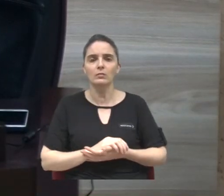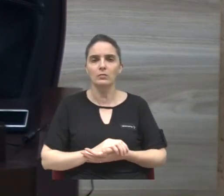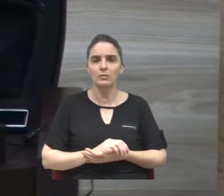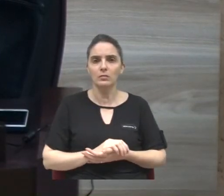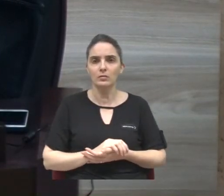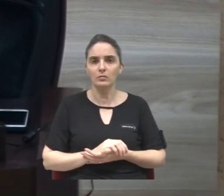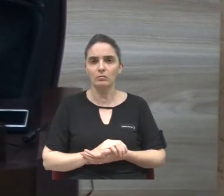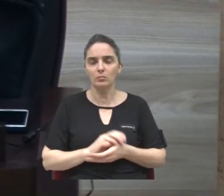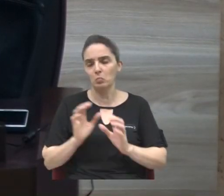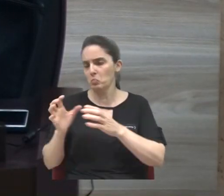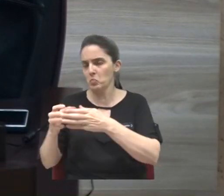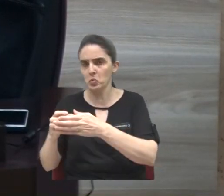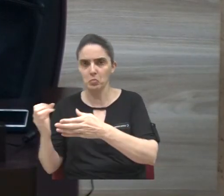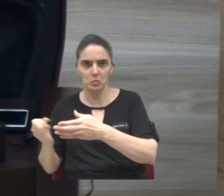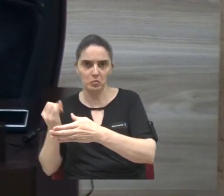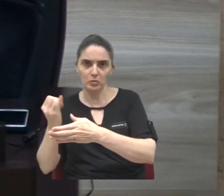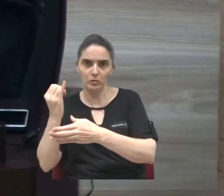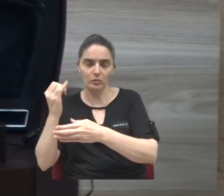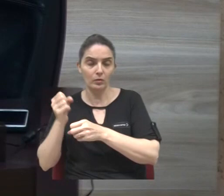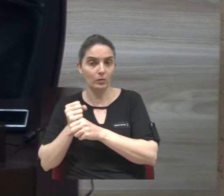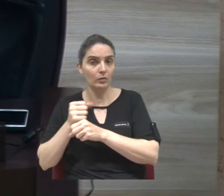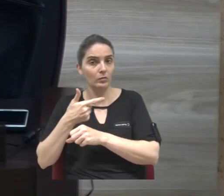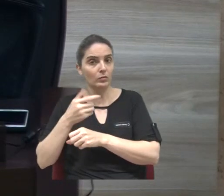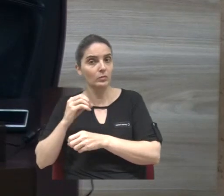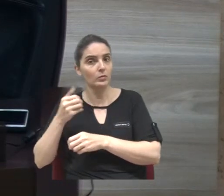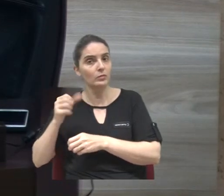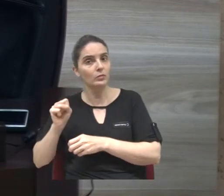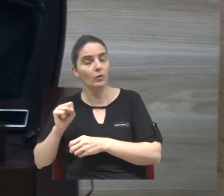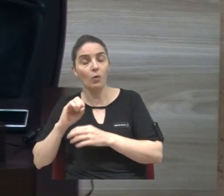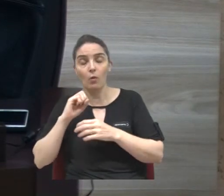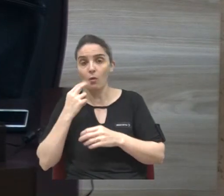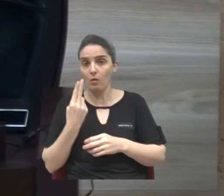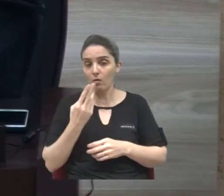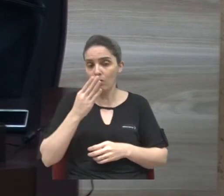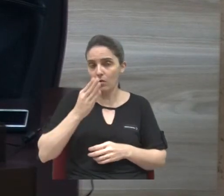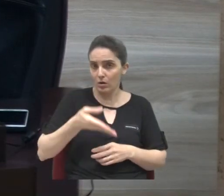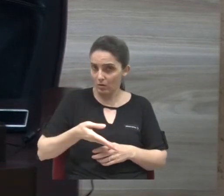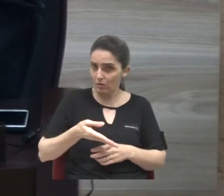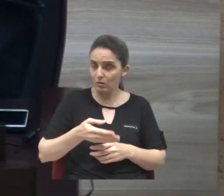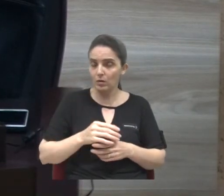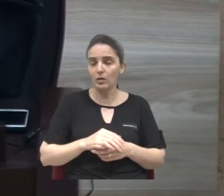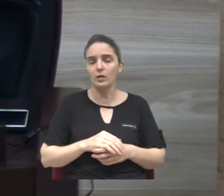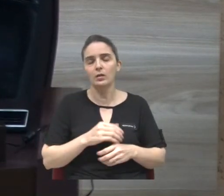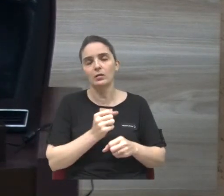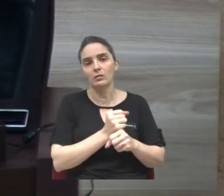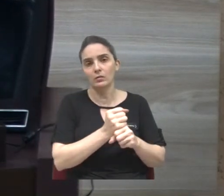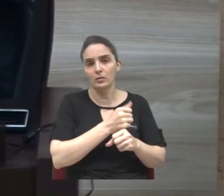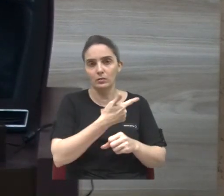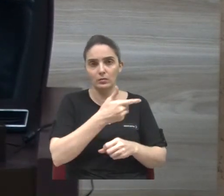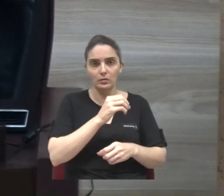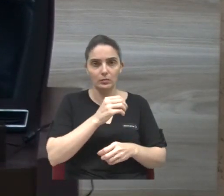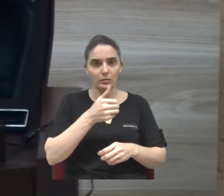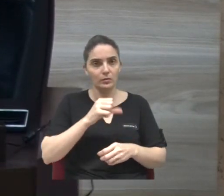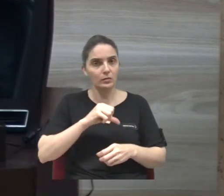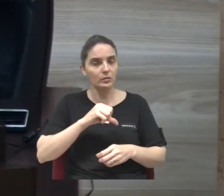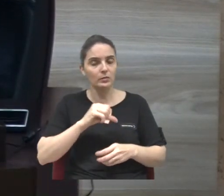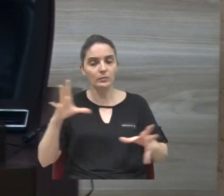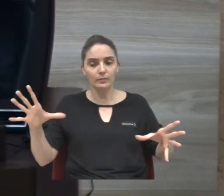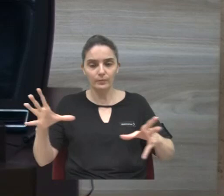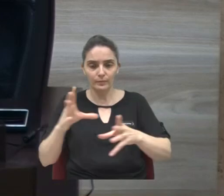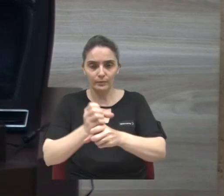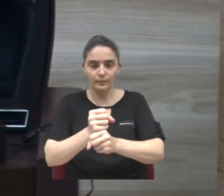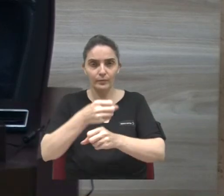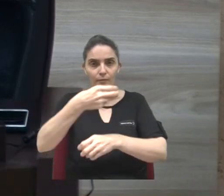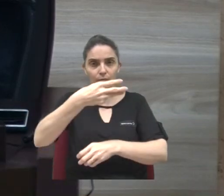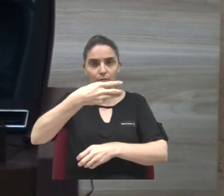Relevantes em 2018 ou por essa Comissão Parlamentar de Inquérito em 2019, que somam 329